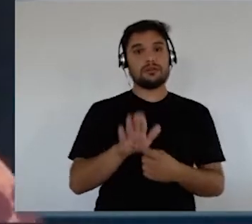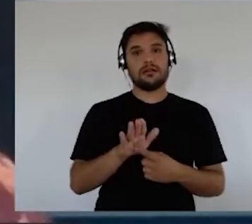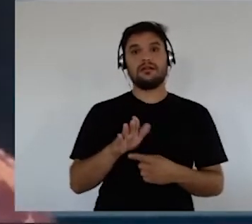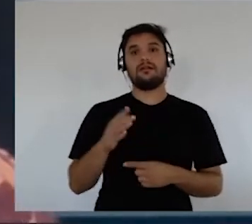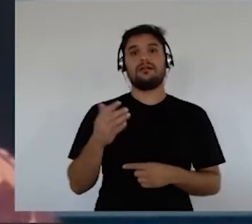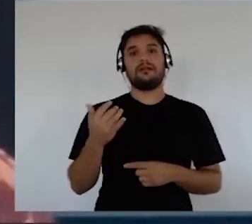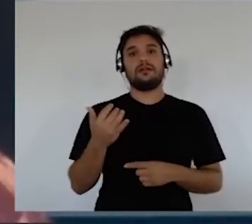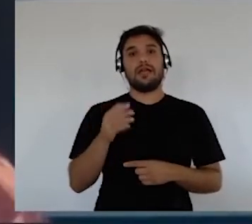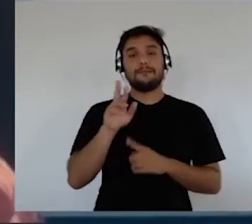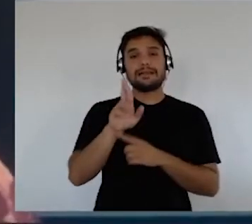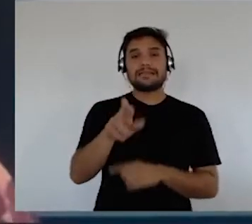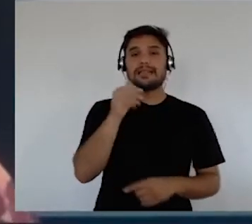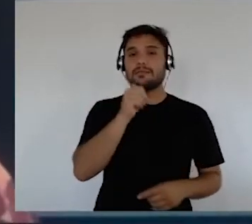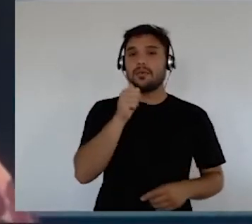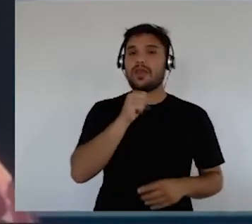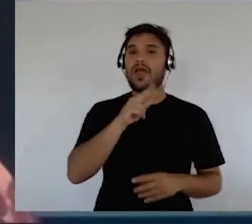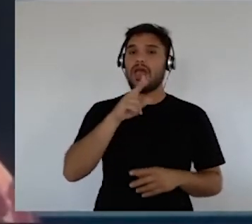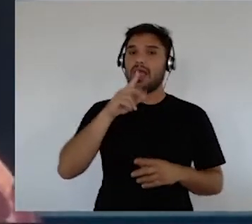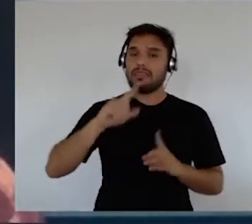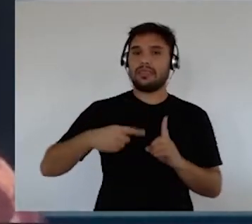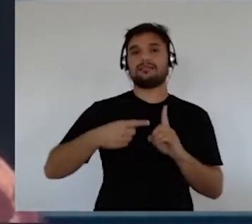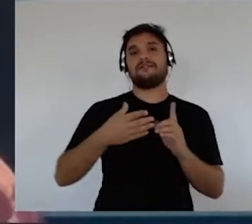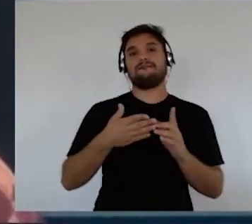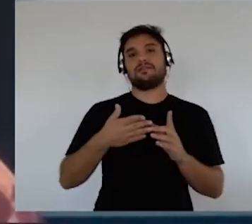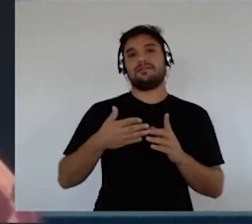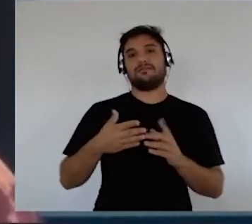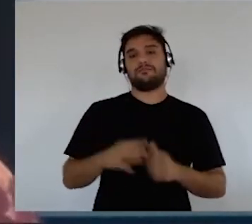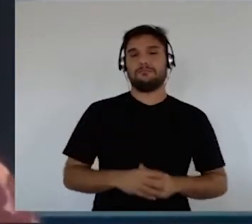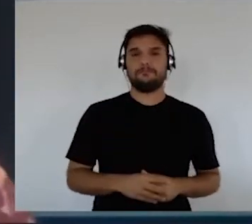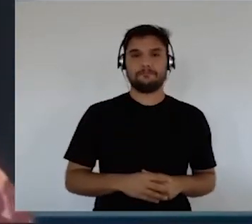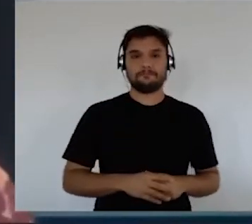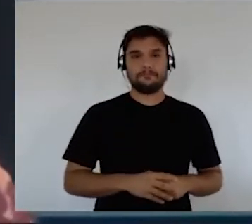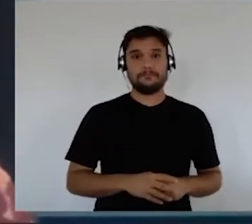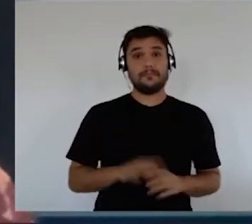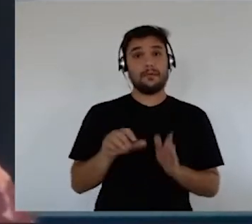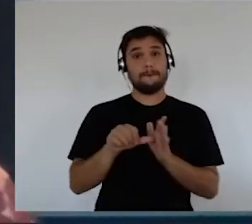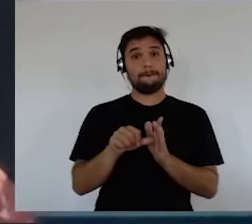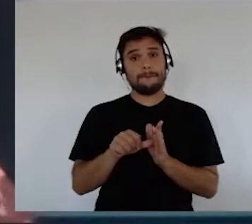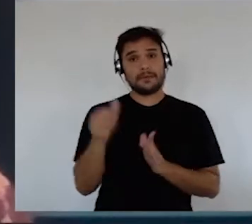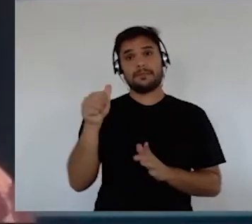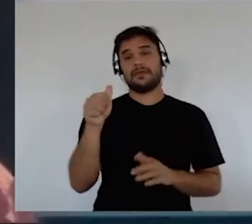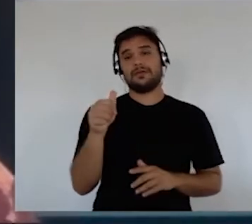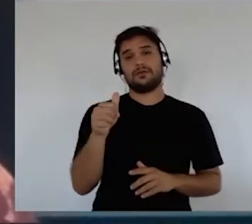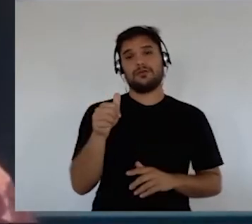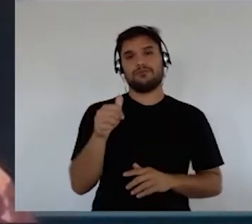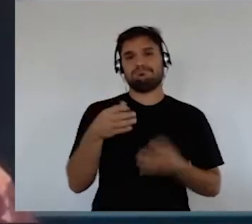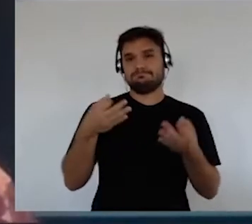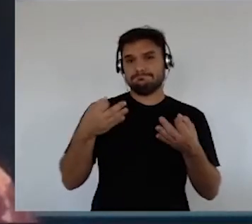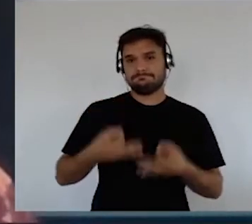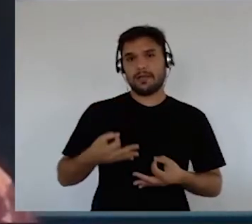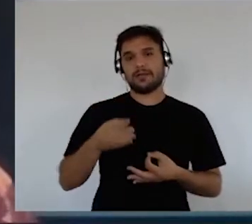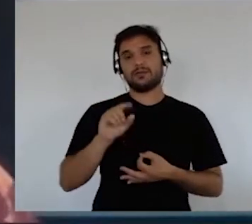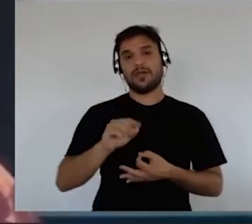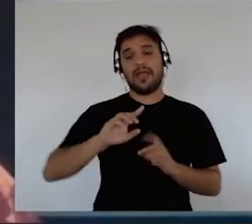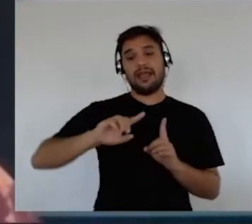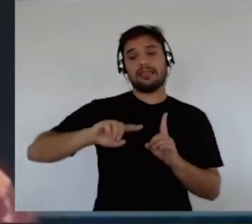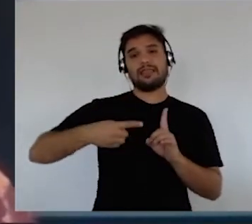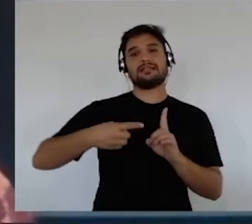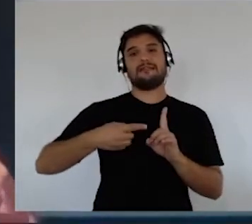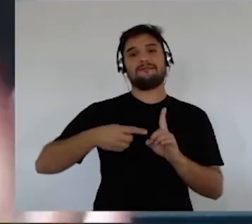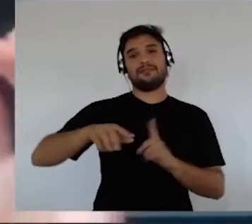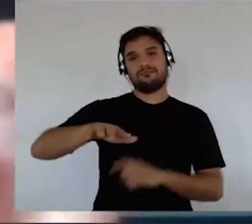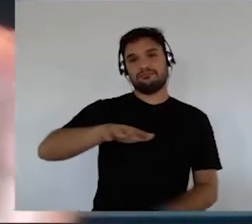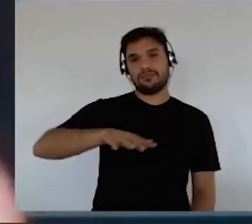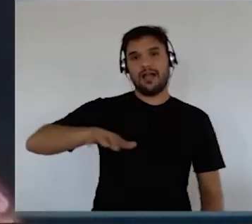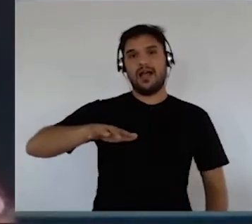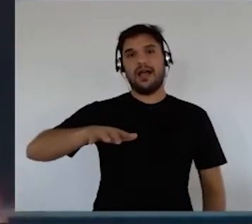representam hoje para as mulheres grandes desafios no exercício da profissão. O primeiro, sem dúvida nenhuma, os desafios